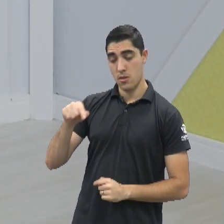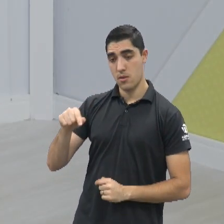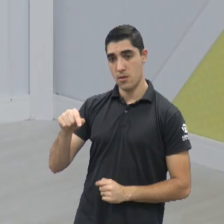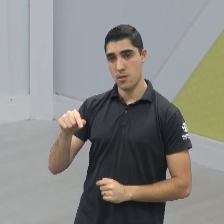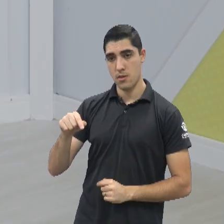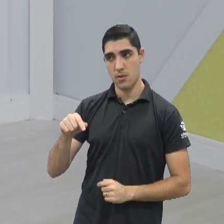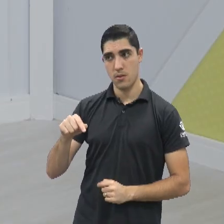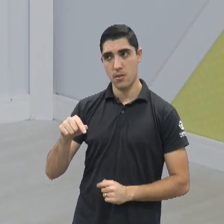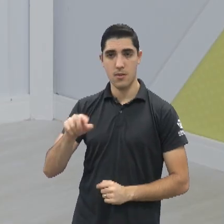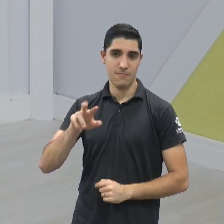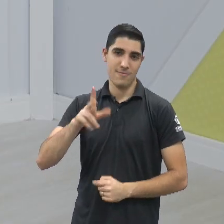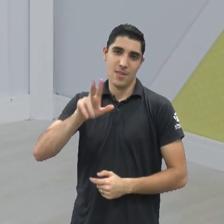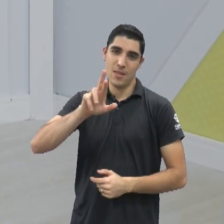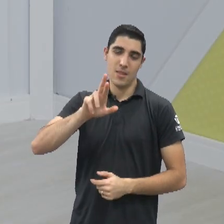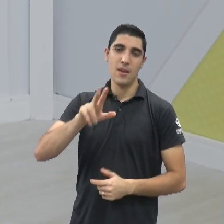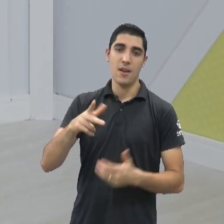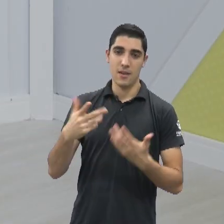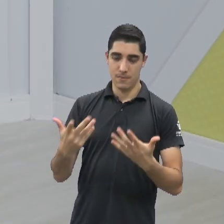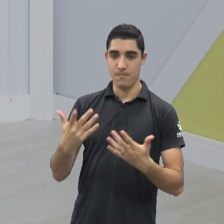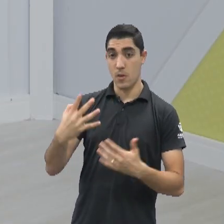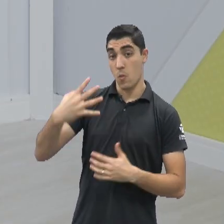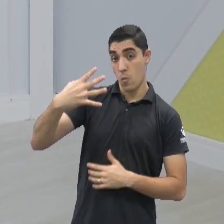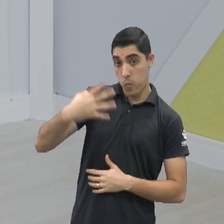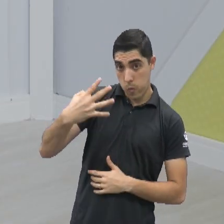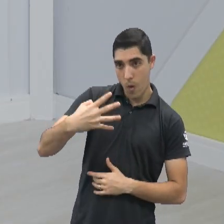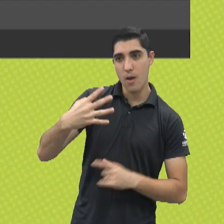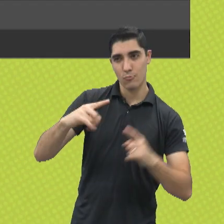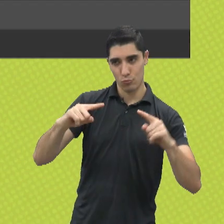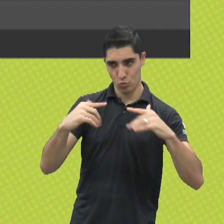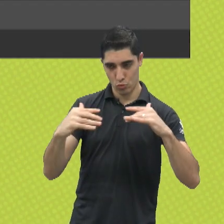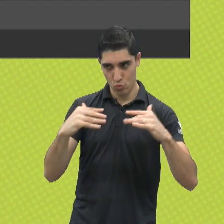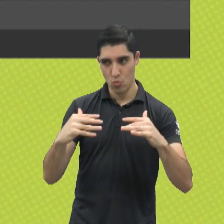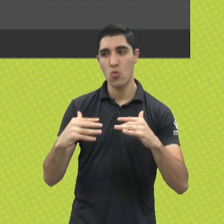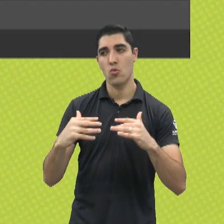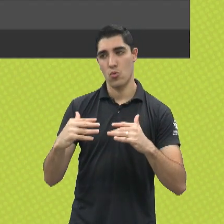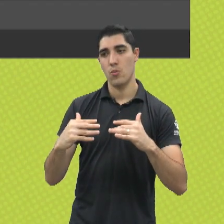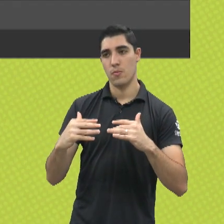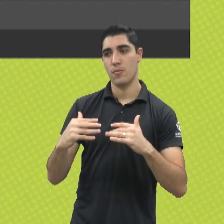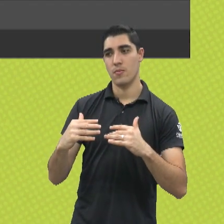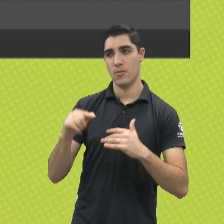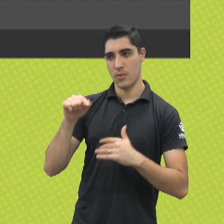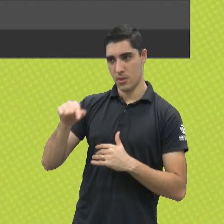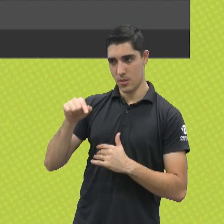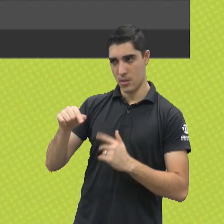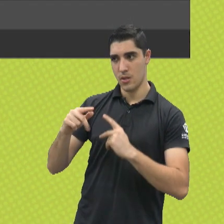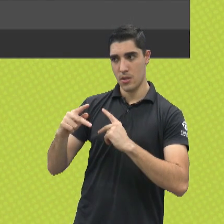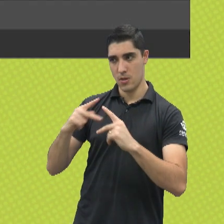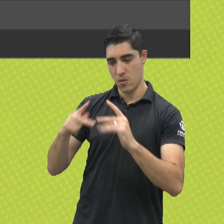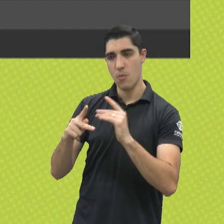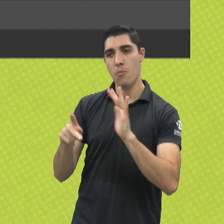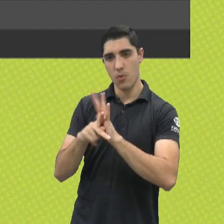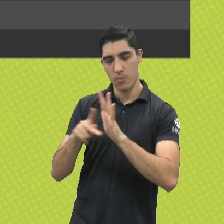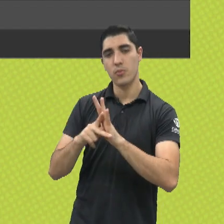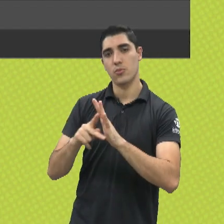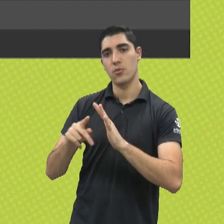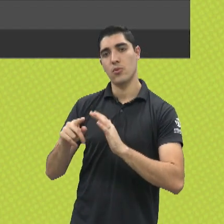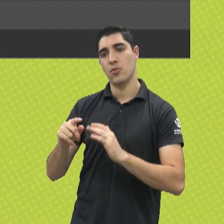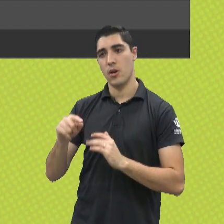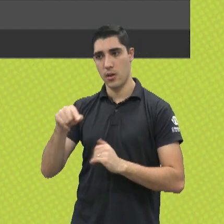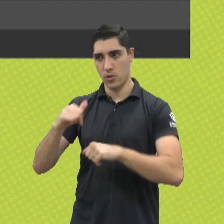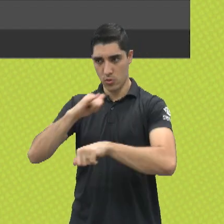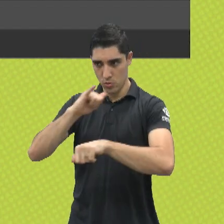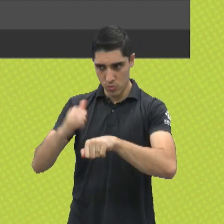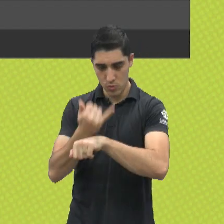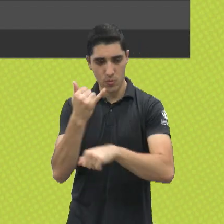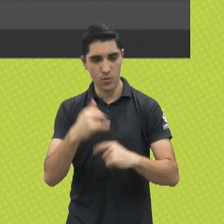Aliás, vai acontecer a 4ª rodada, né, o São José vai jogar contra o Joinville. E já aconteceram os 2 primeiros jogos. O Blumenau